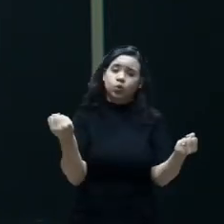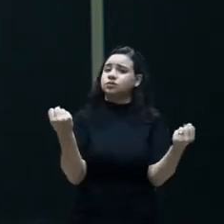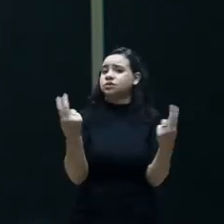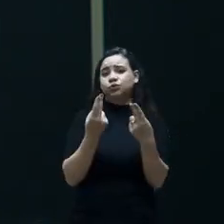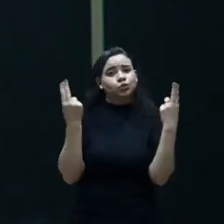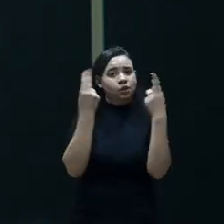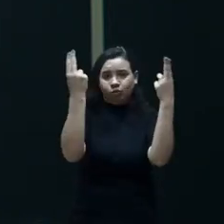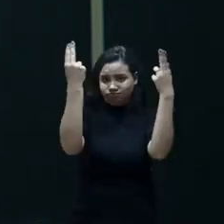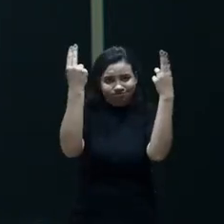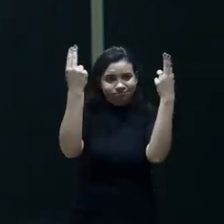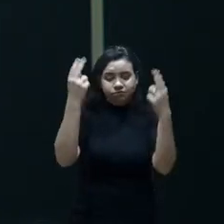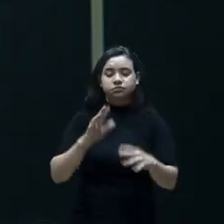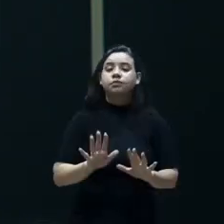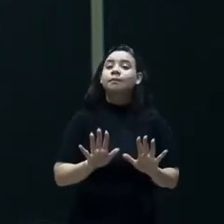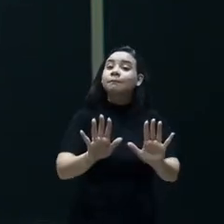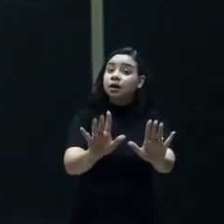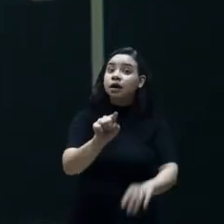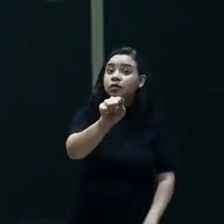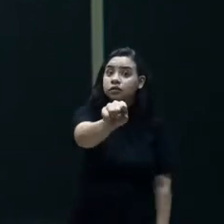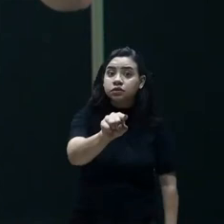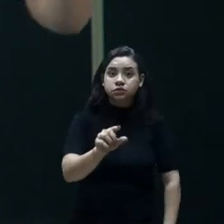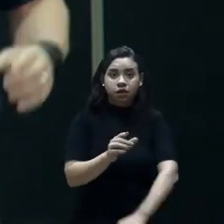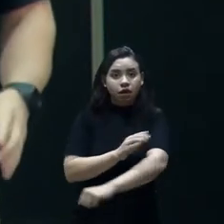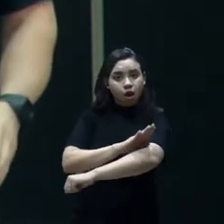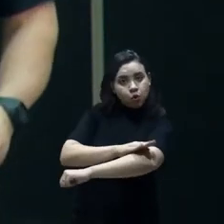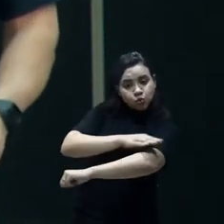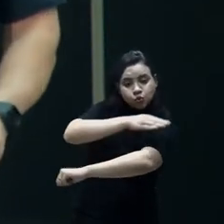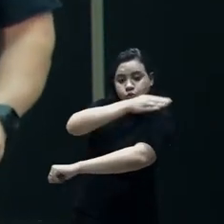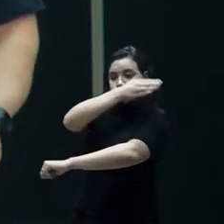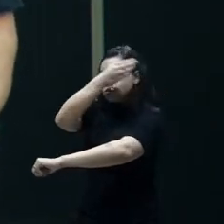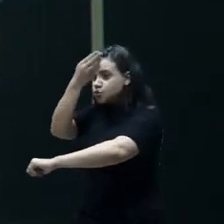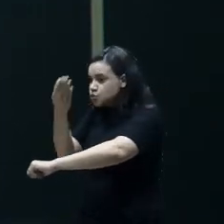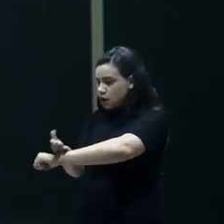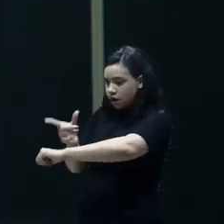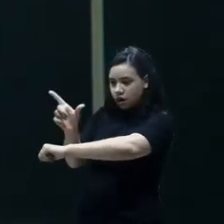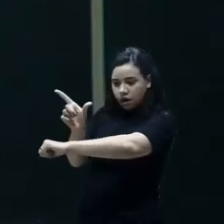é impossível que eu vou dizer, você não tem 1% do seu dia para dedicar a Deus.